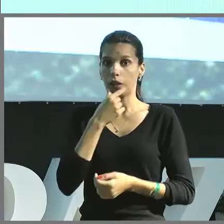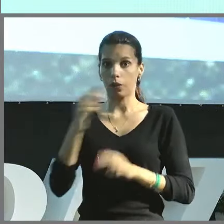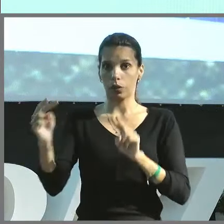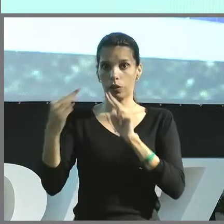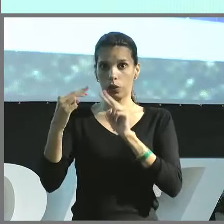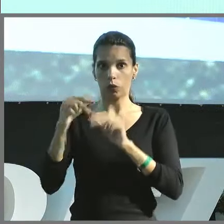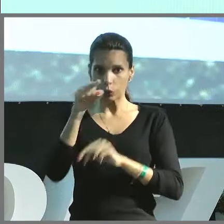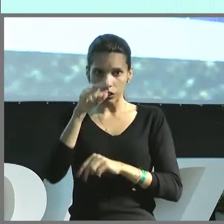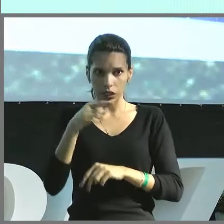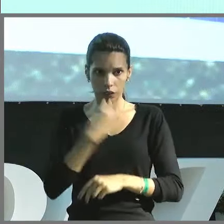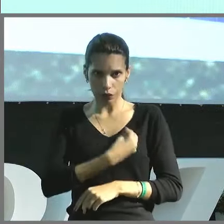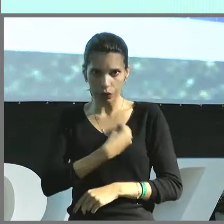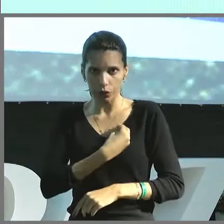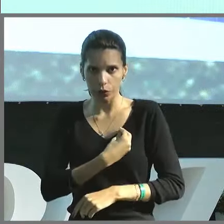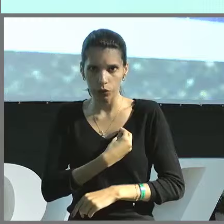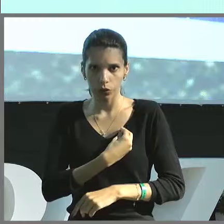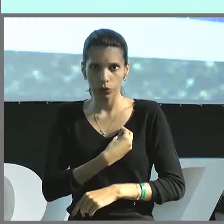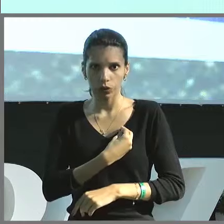tu é vivo?